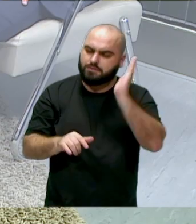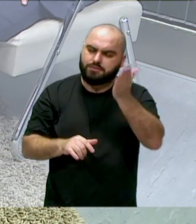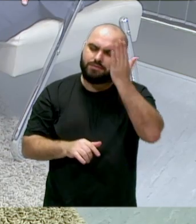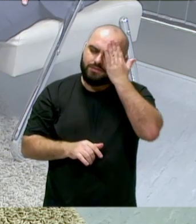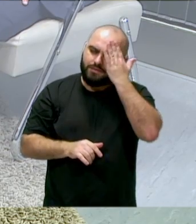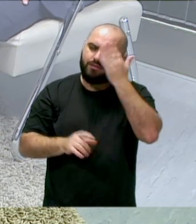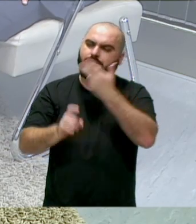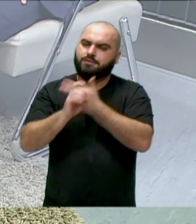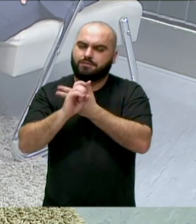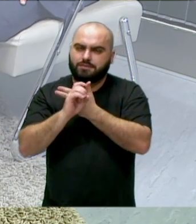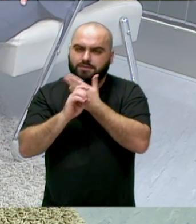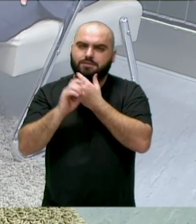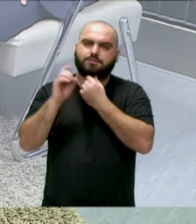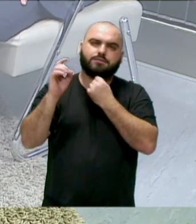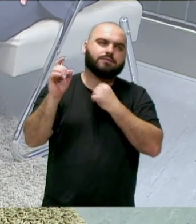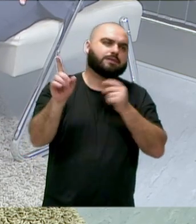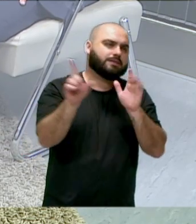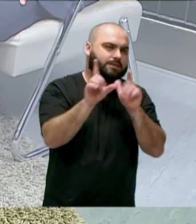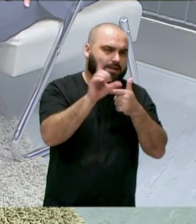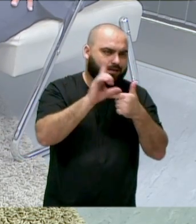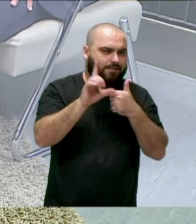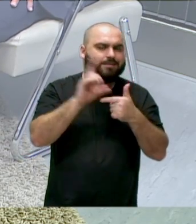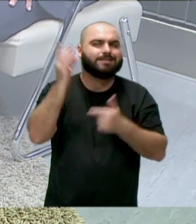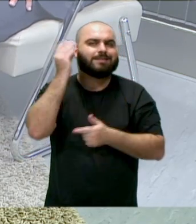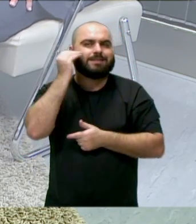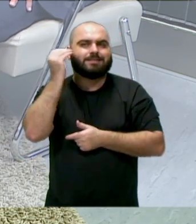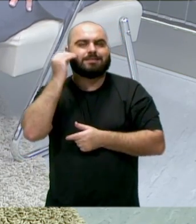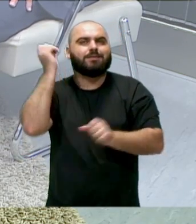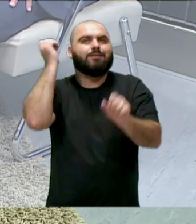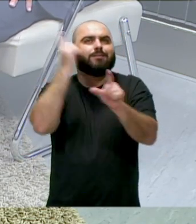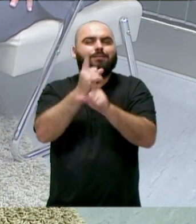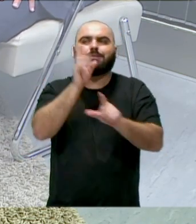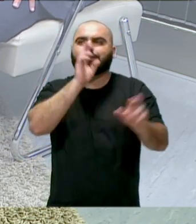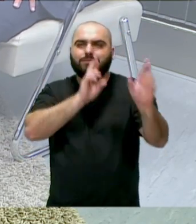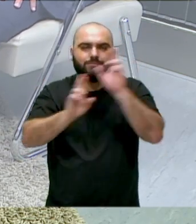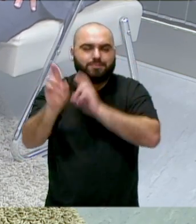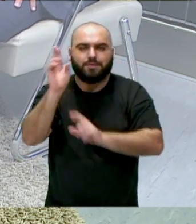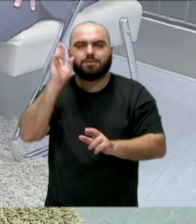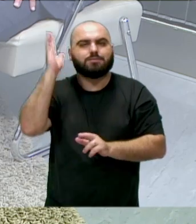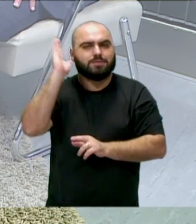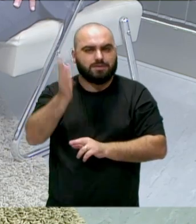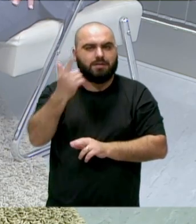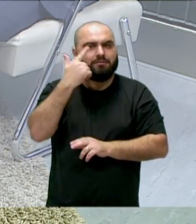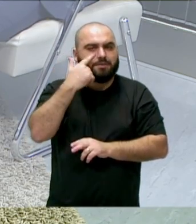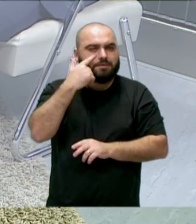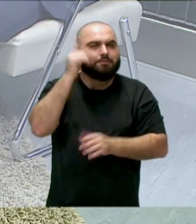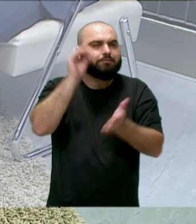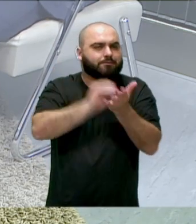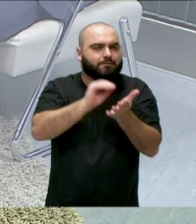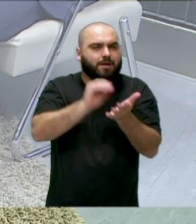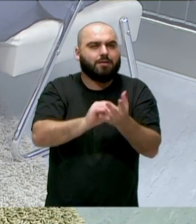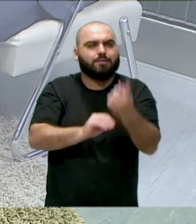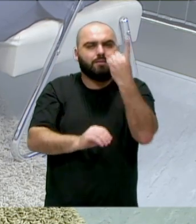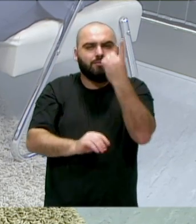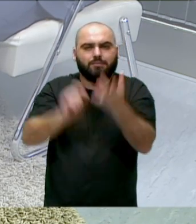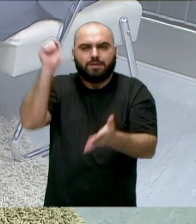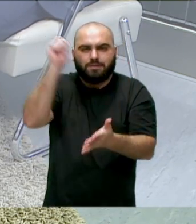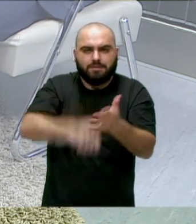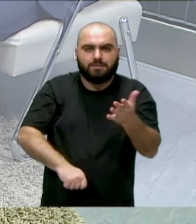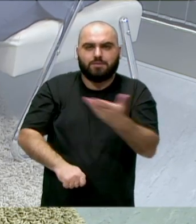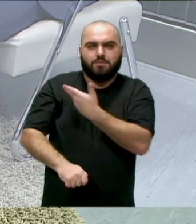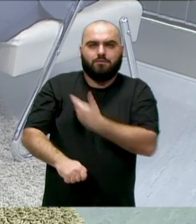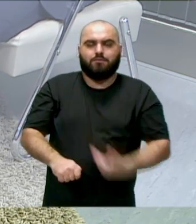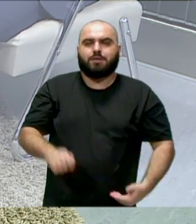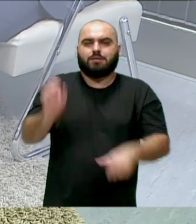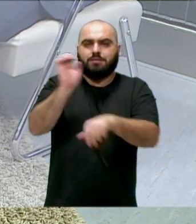executivo como o nosso legislativo, eles estão buscando uma alternativa. A gente sabe, está acompanhando que falta apenas uma assinatura do governo do